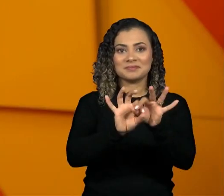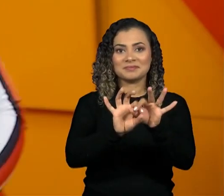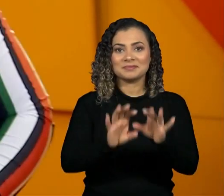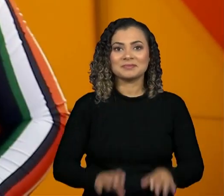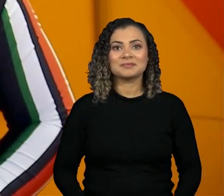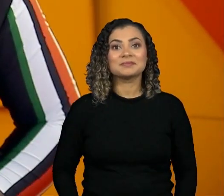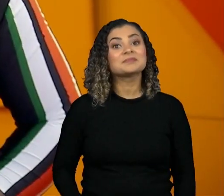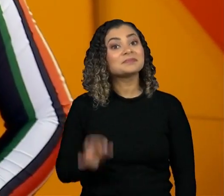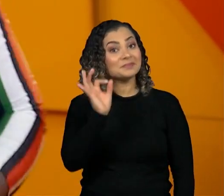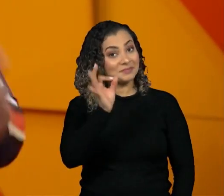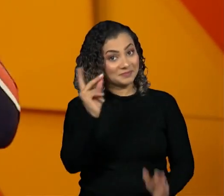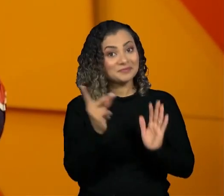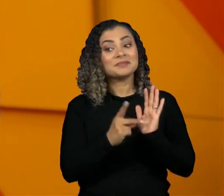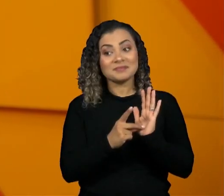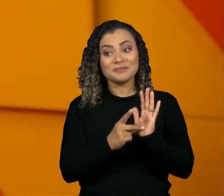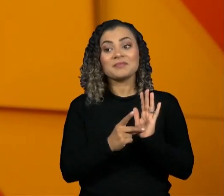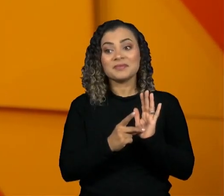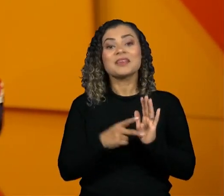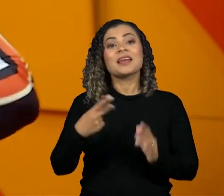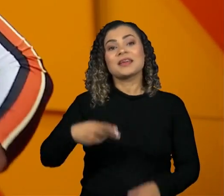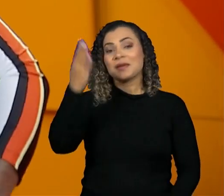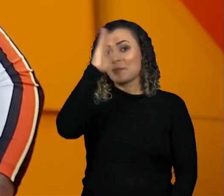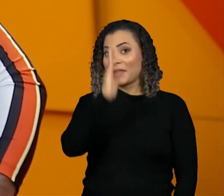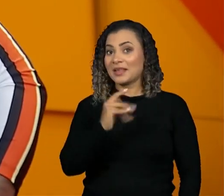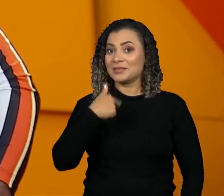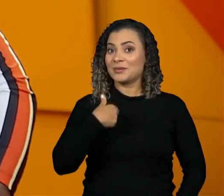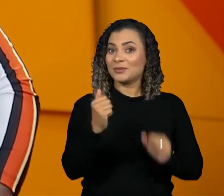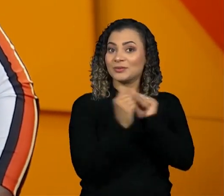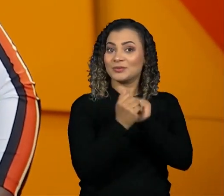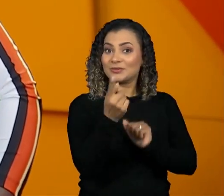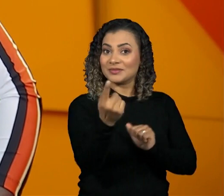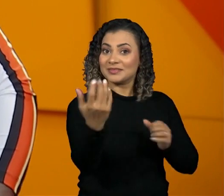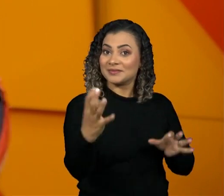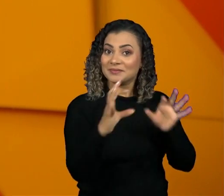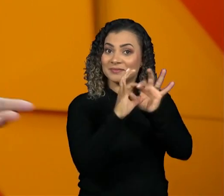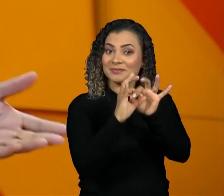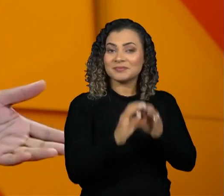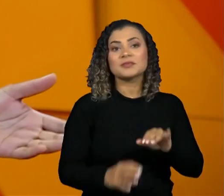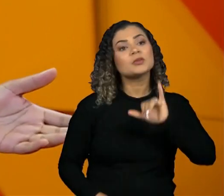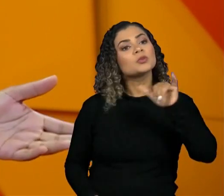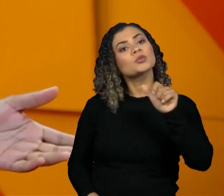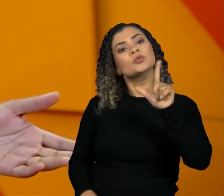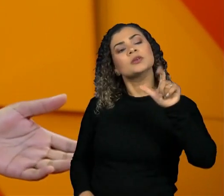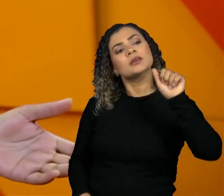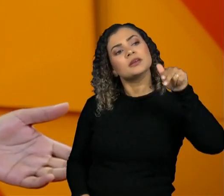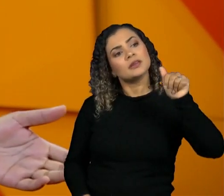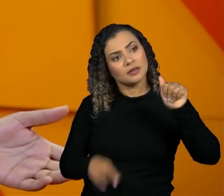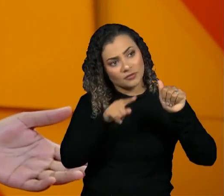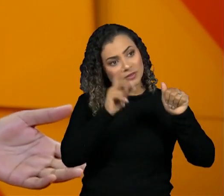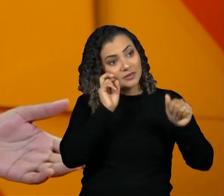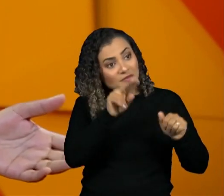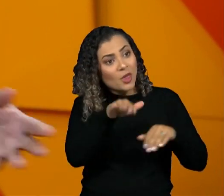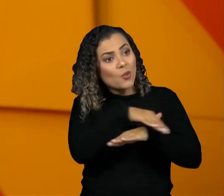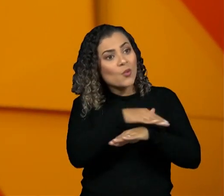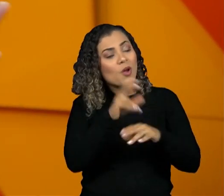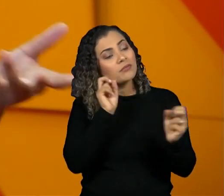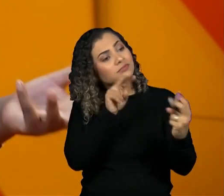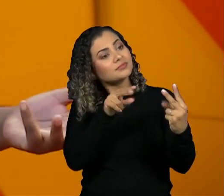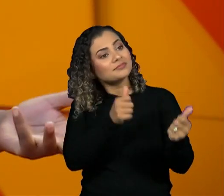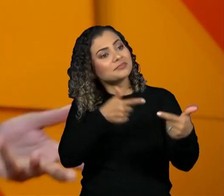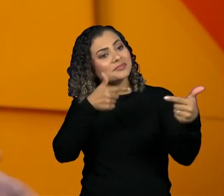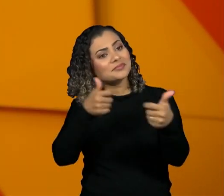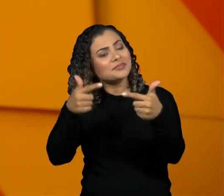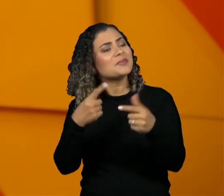Não tá mesmo, porque eu aqui no Brasil estou com você. Juliana, você costuma sorrir para mulheres negras na rua? Por que